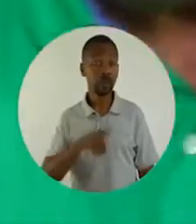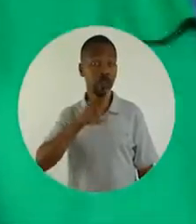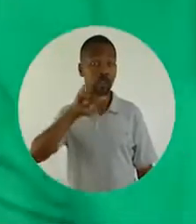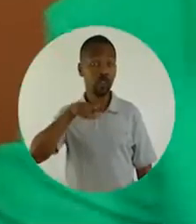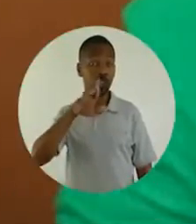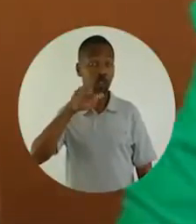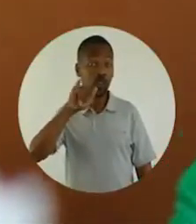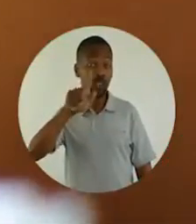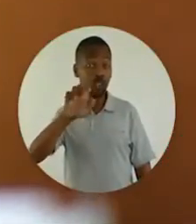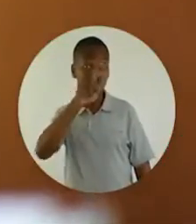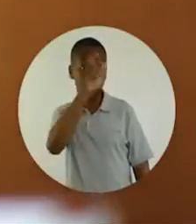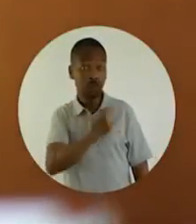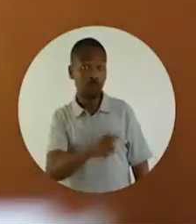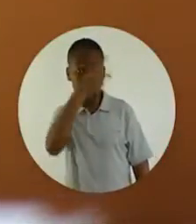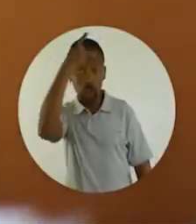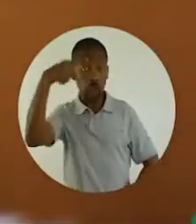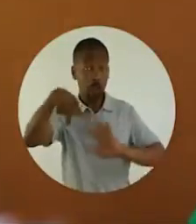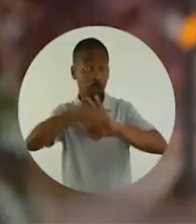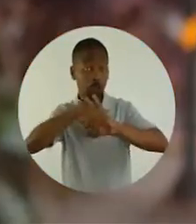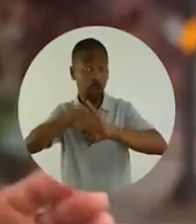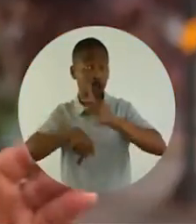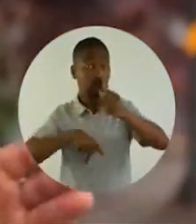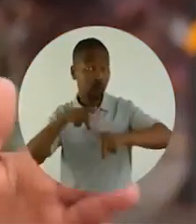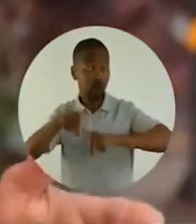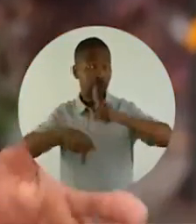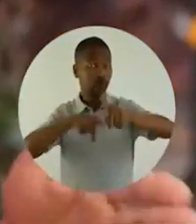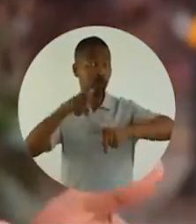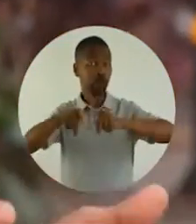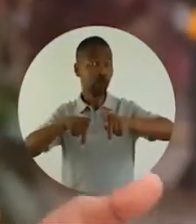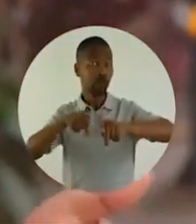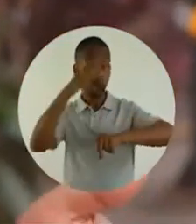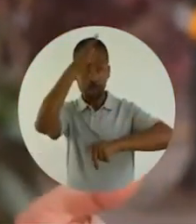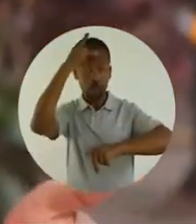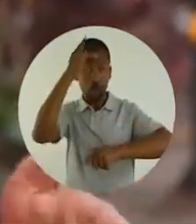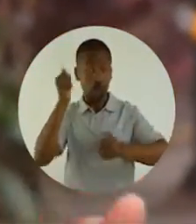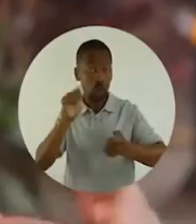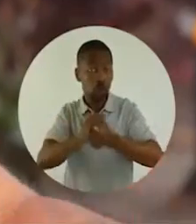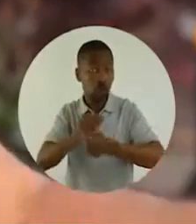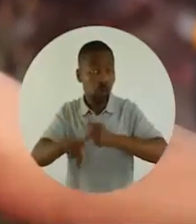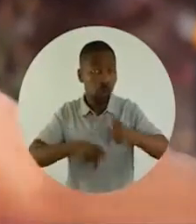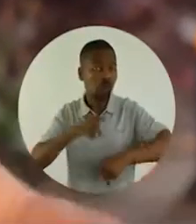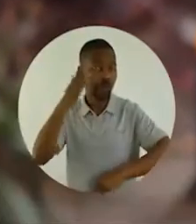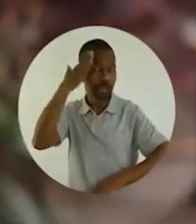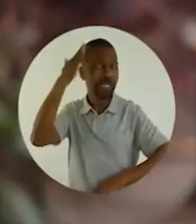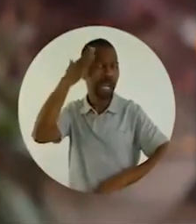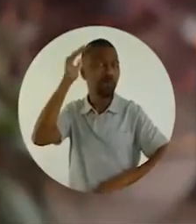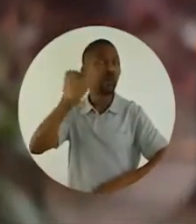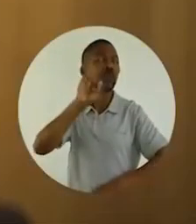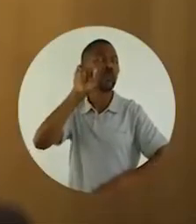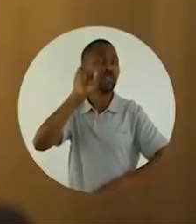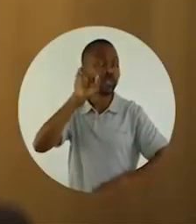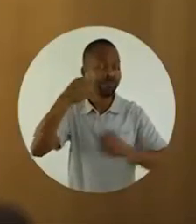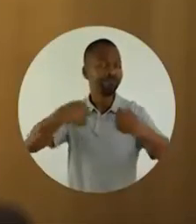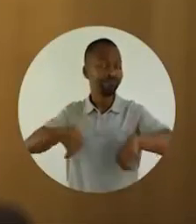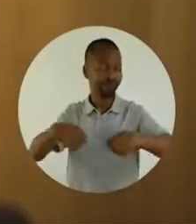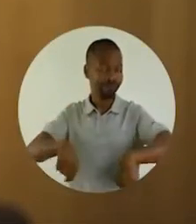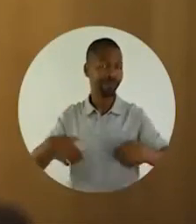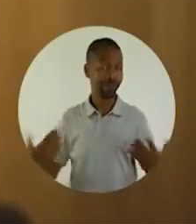Jorge é uma pessoa que veio do povo. Então não tem como alguém que venha do povo não saber o que o povo precisa.